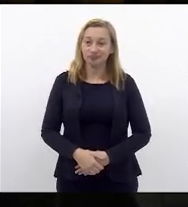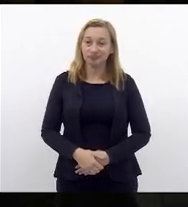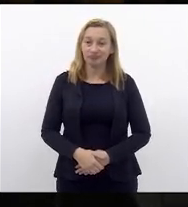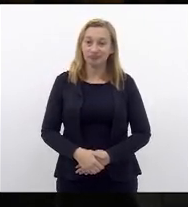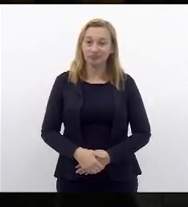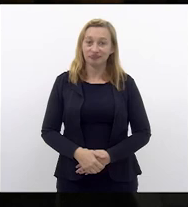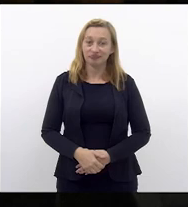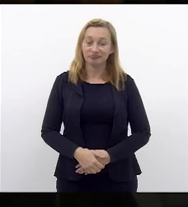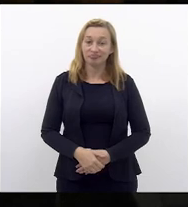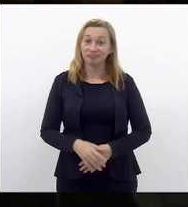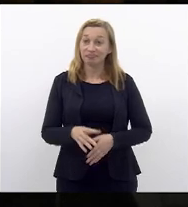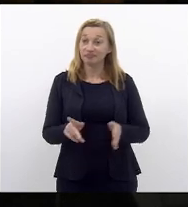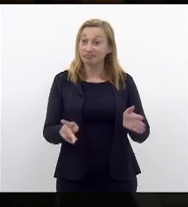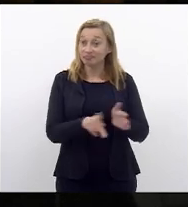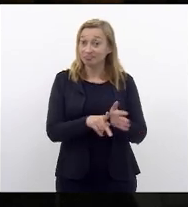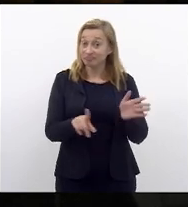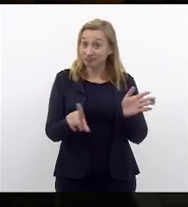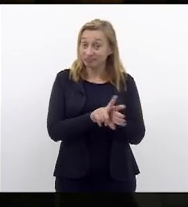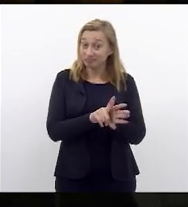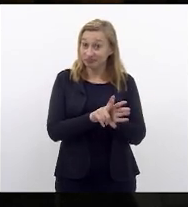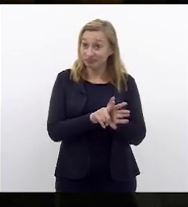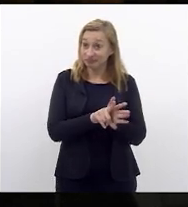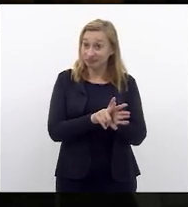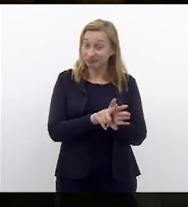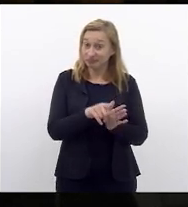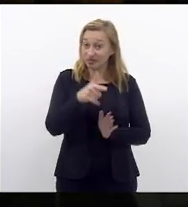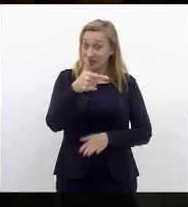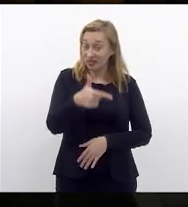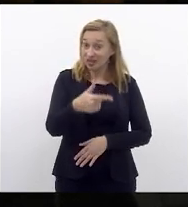do projeto de lei